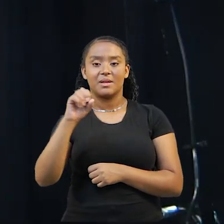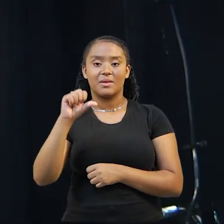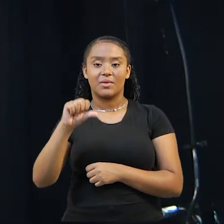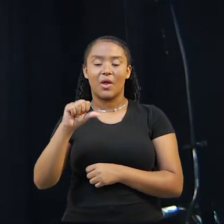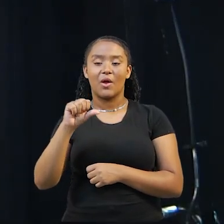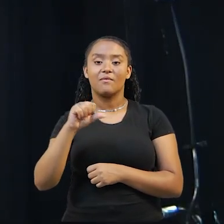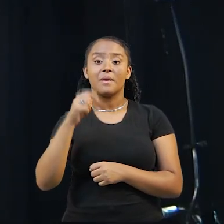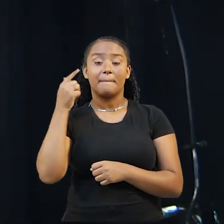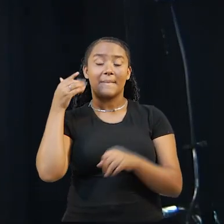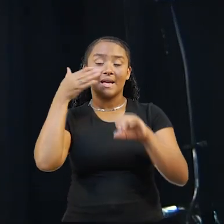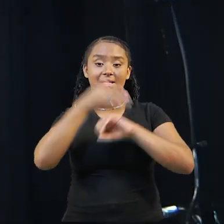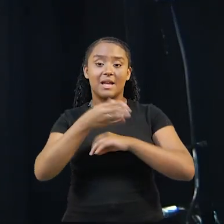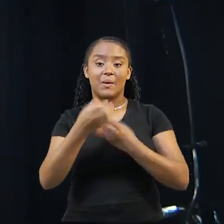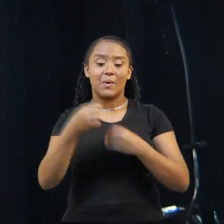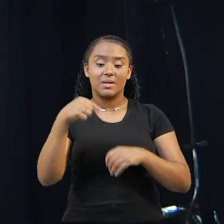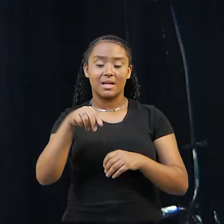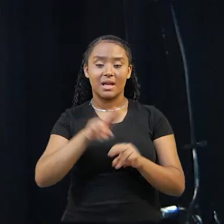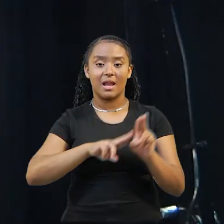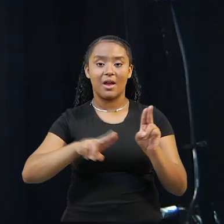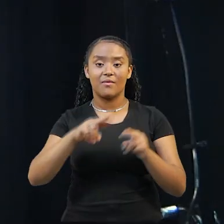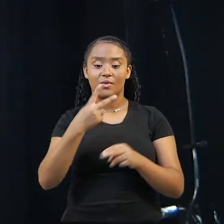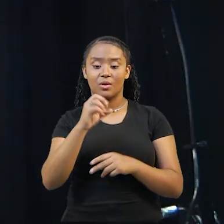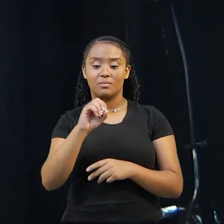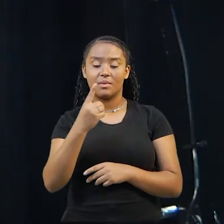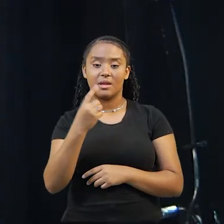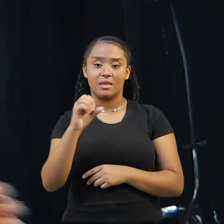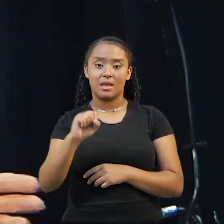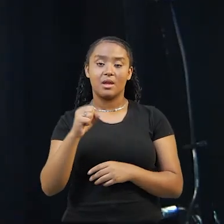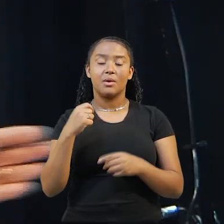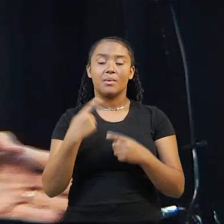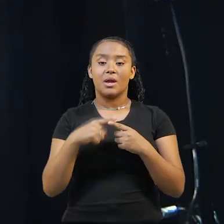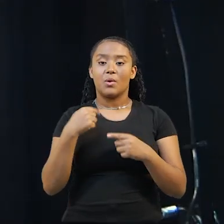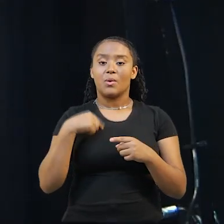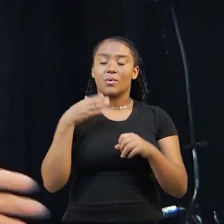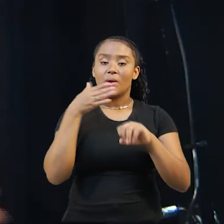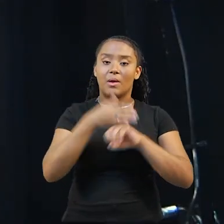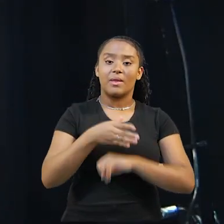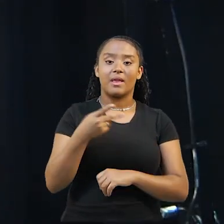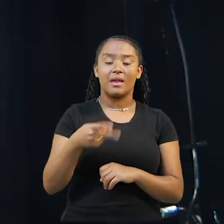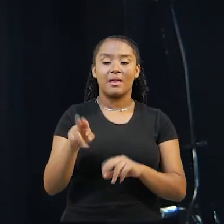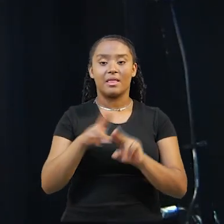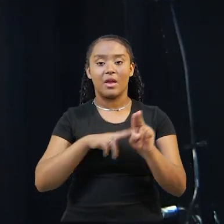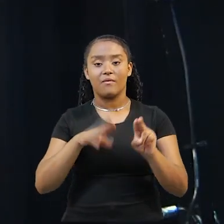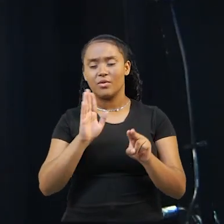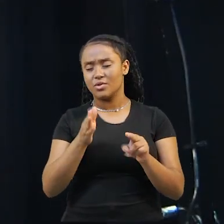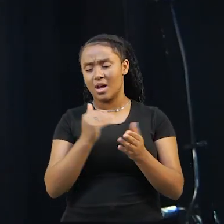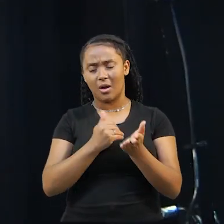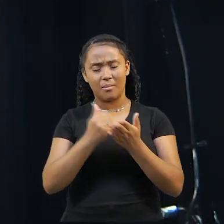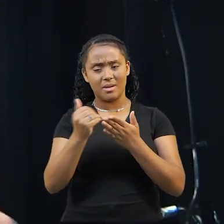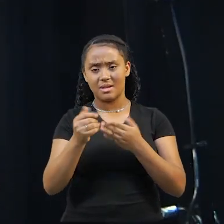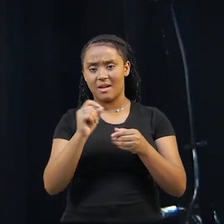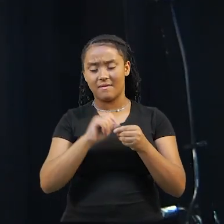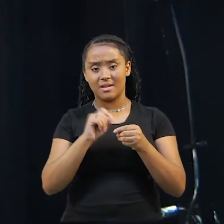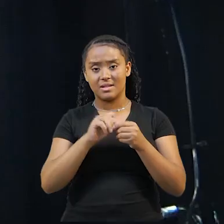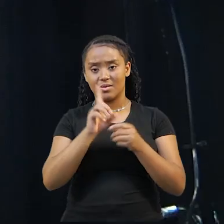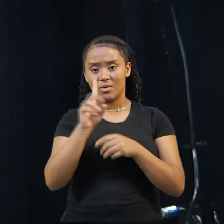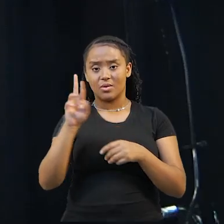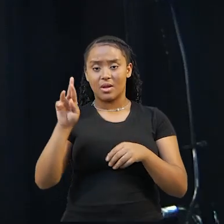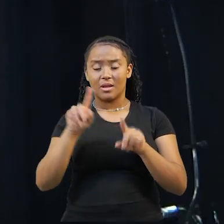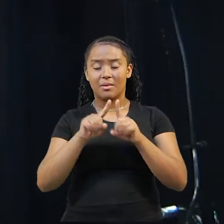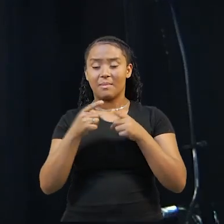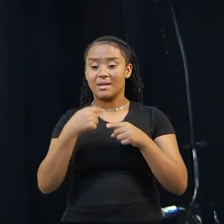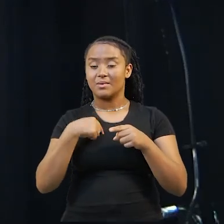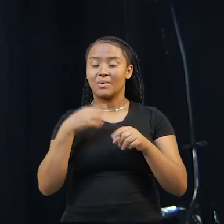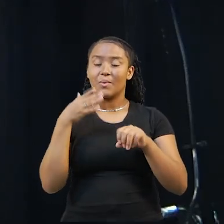só com mestrado. E aí, quando eu entrei aqui na UFO, eu já ia fazer o doutorado, né? Isso já estava nos planos, mas quando eu entrei